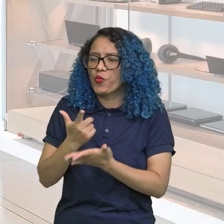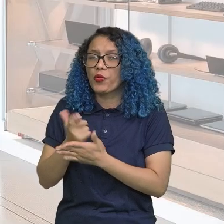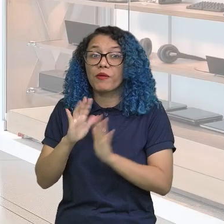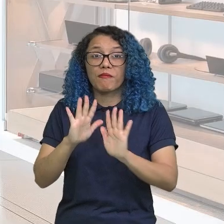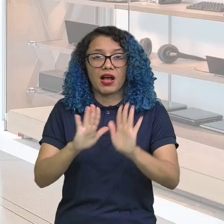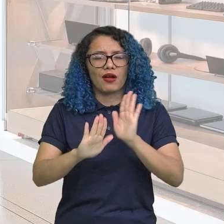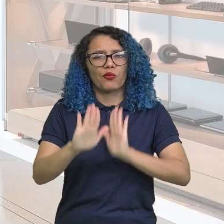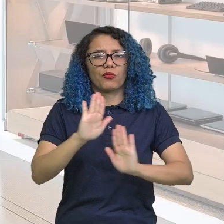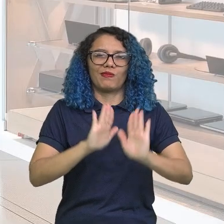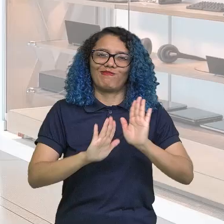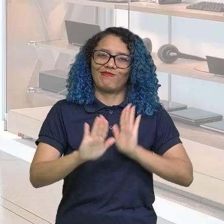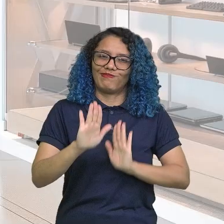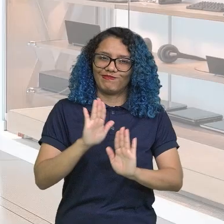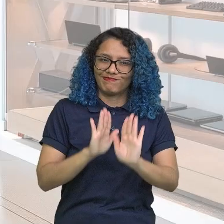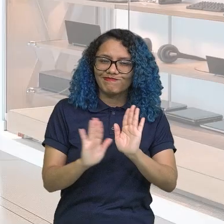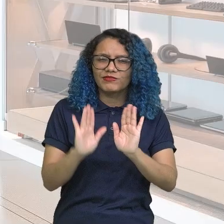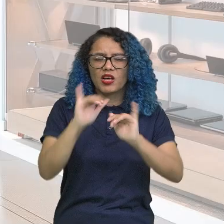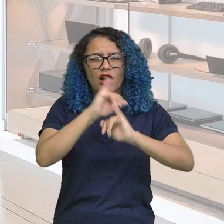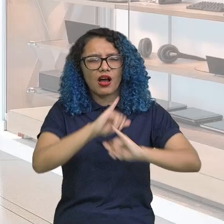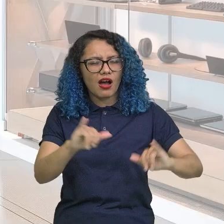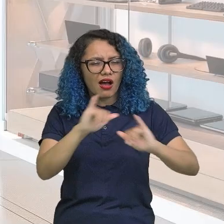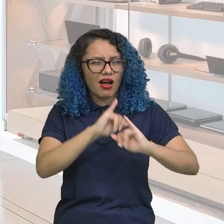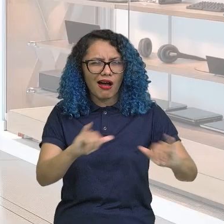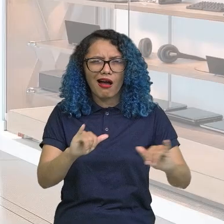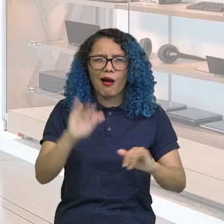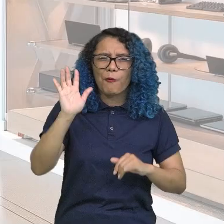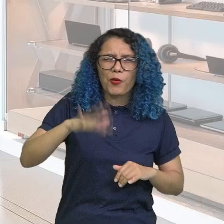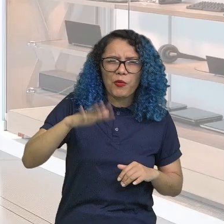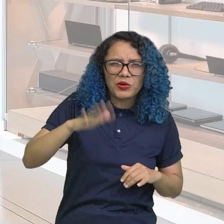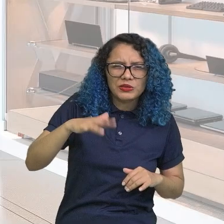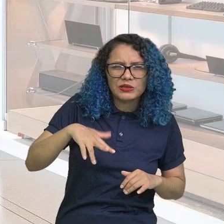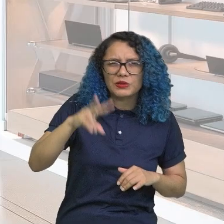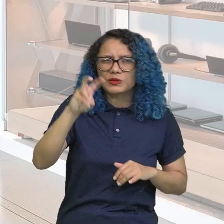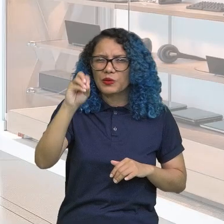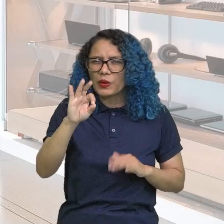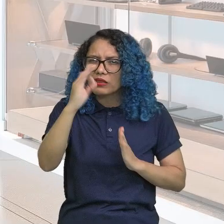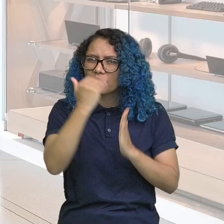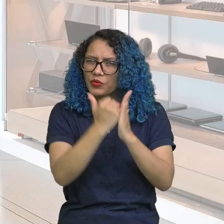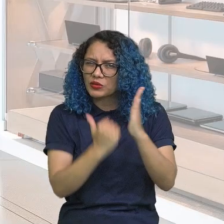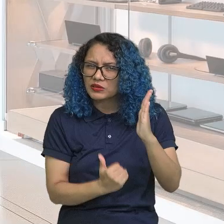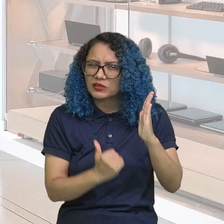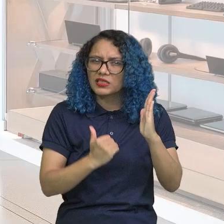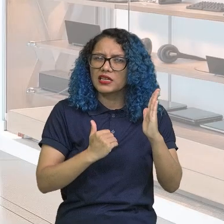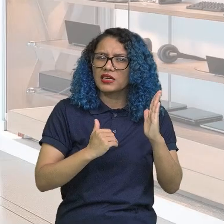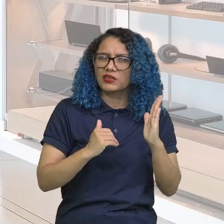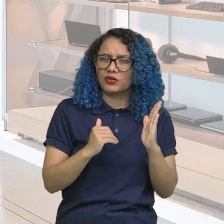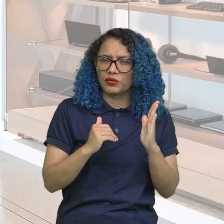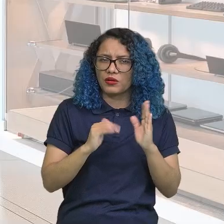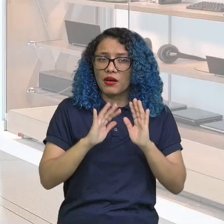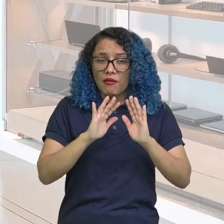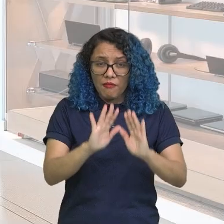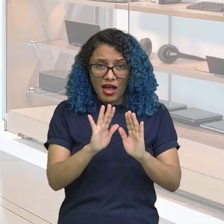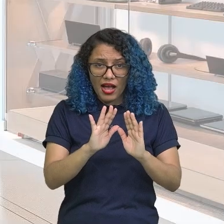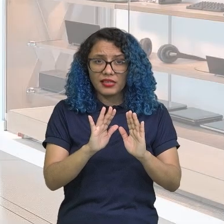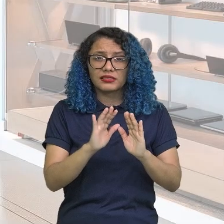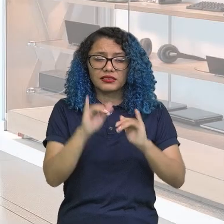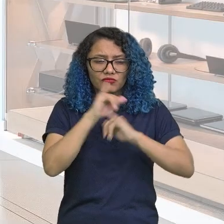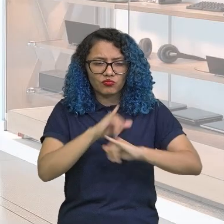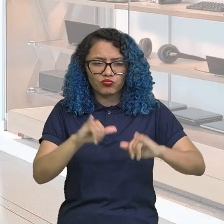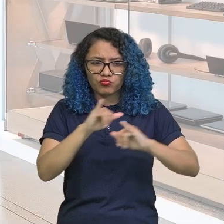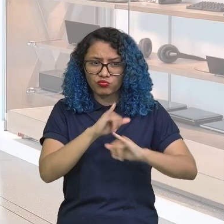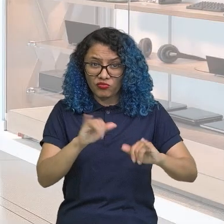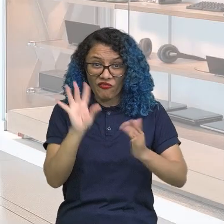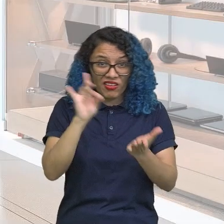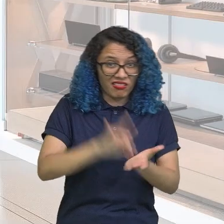muito cuidado aí com esses anúncios de liquidação de 50%, porque elas não são, esses anúncios não são tão